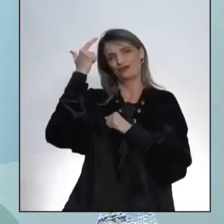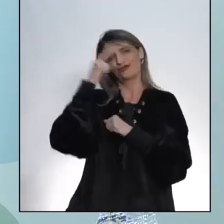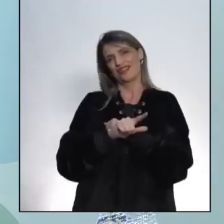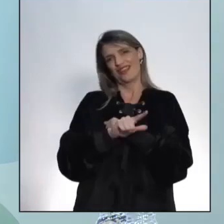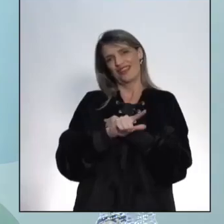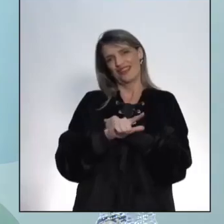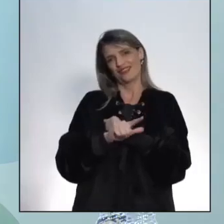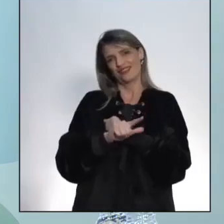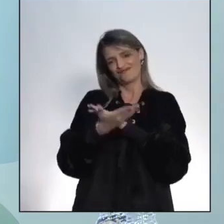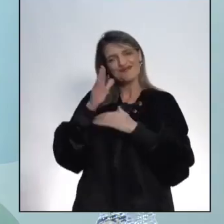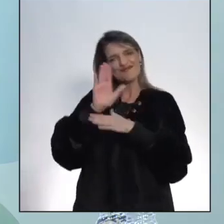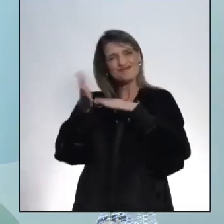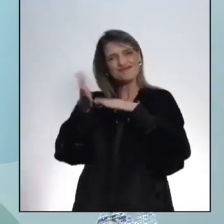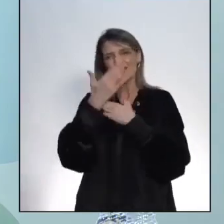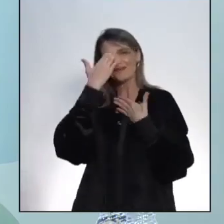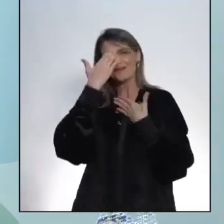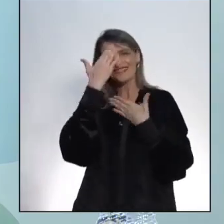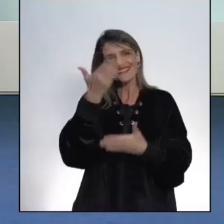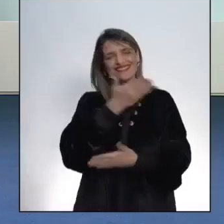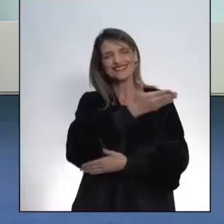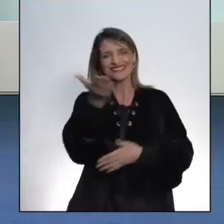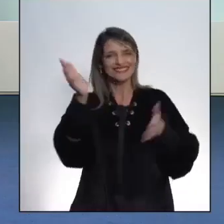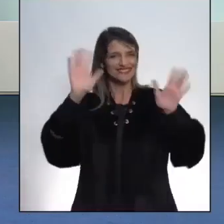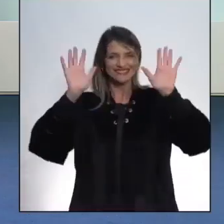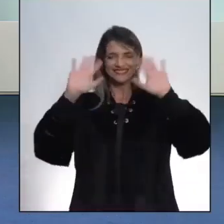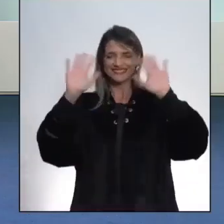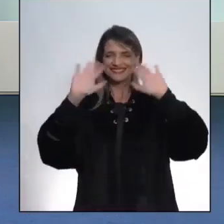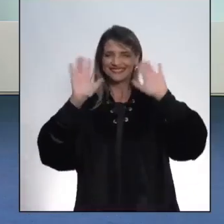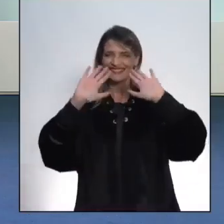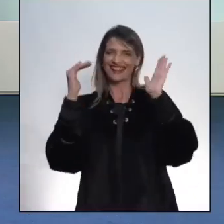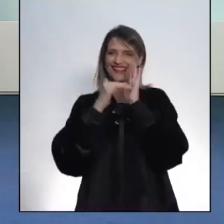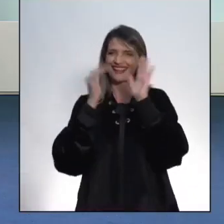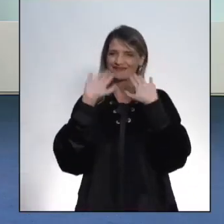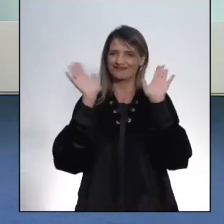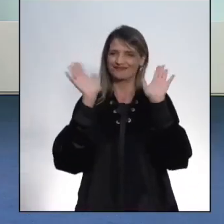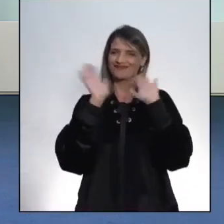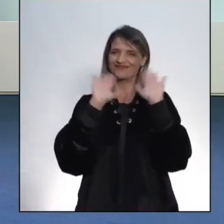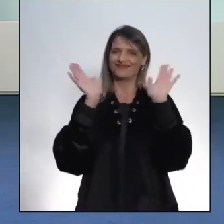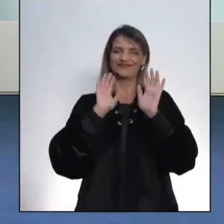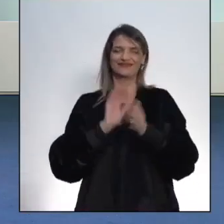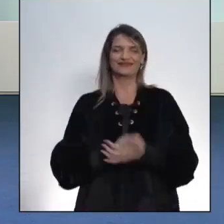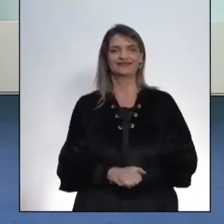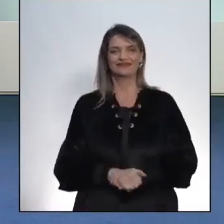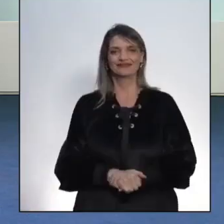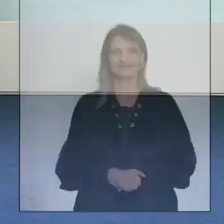amparar e se acolher. Obrigado, Renato, obrigado, Chico, obrigado a todos vocês, até a semana que vem. Tchau, tchau.